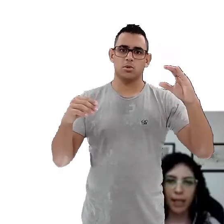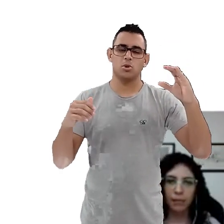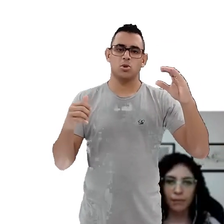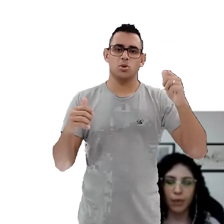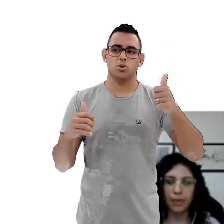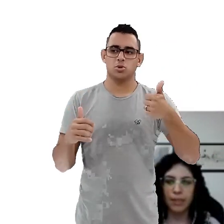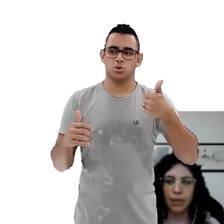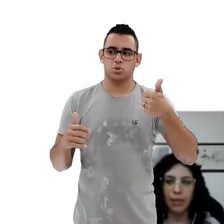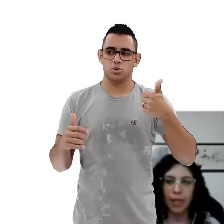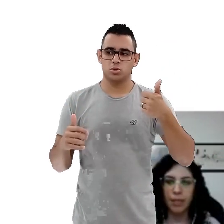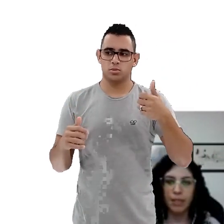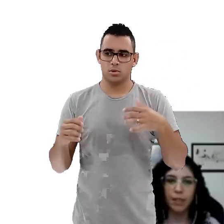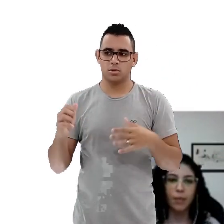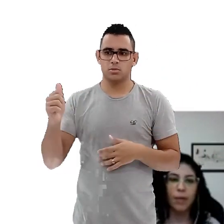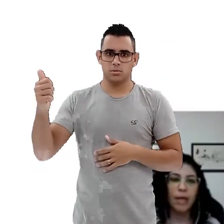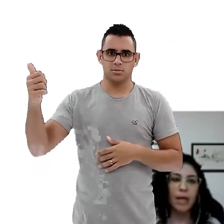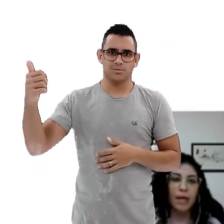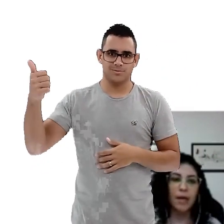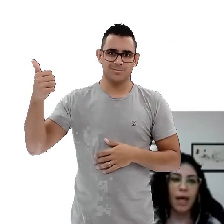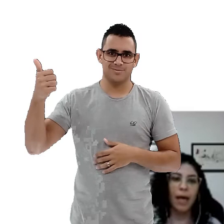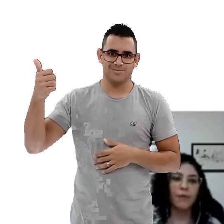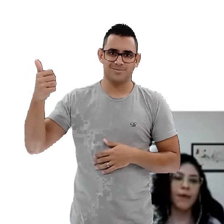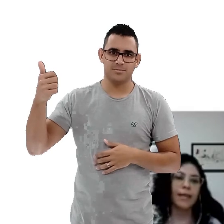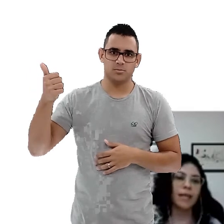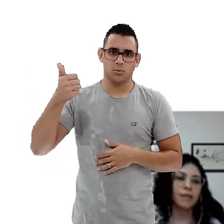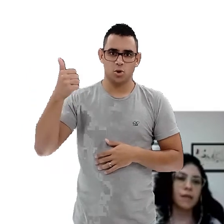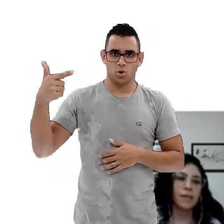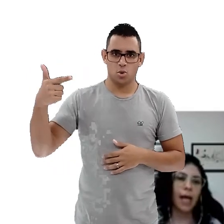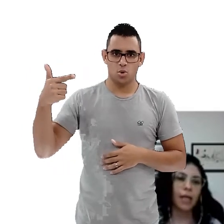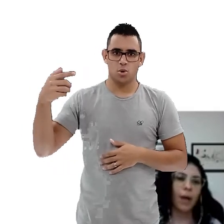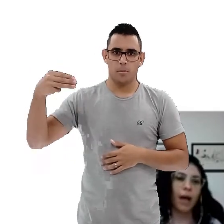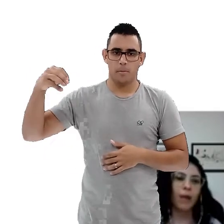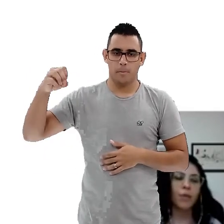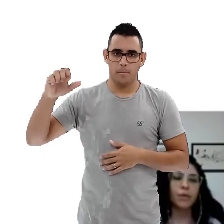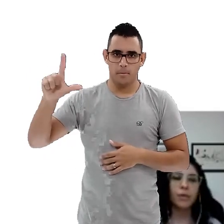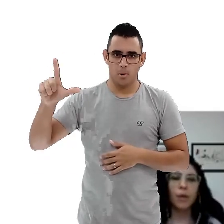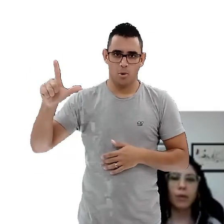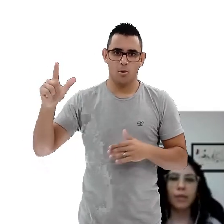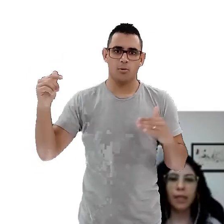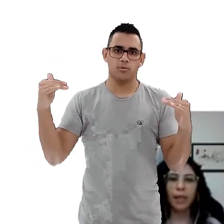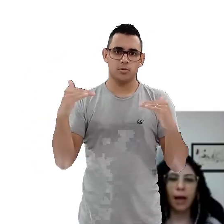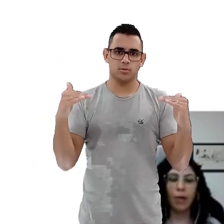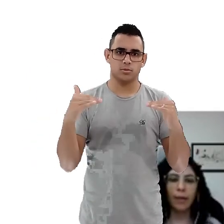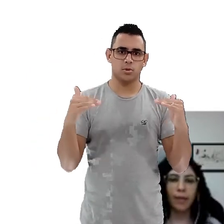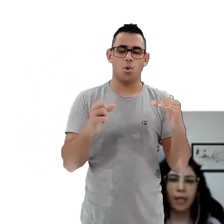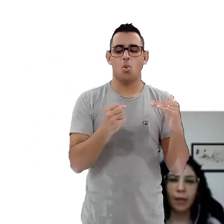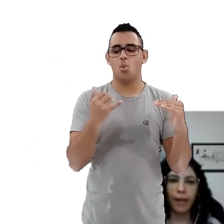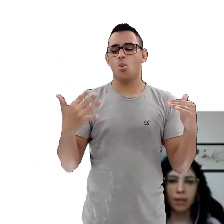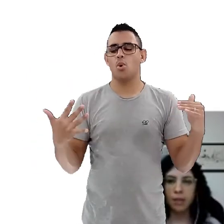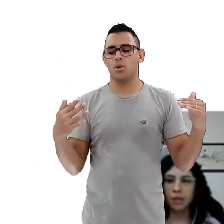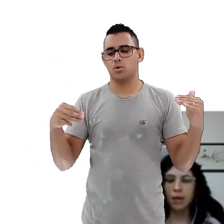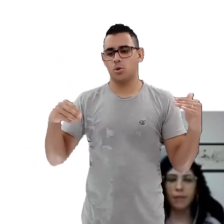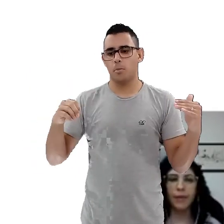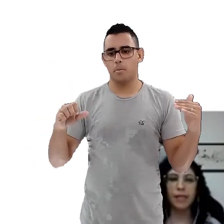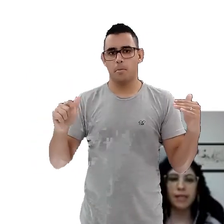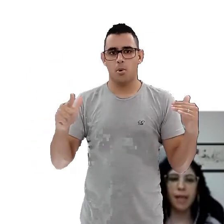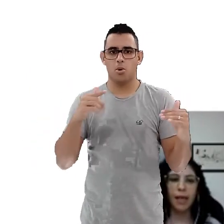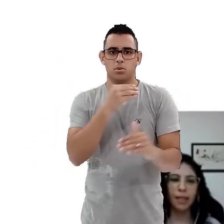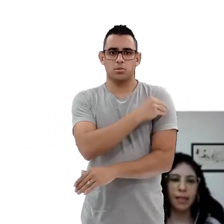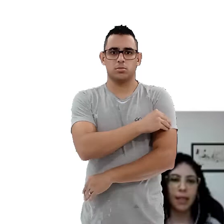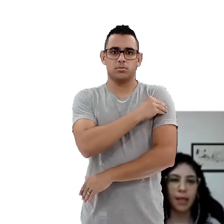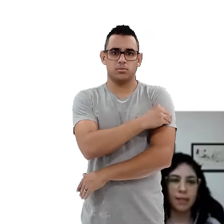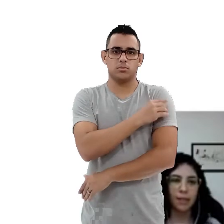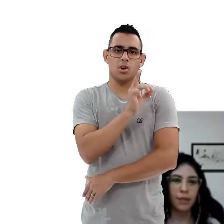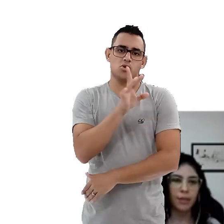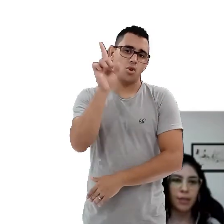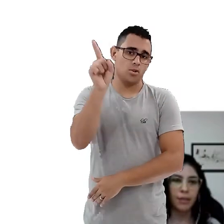ele está fornecendo na questão, vai estar associado a quantos mol de álcool etílico. Aí a gente só fazer essa regra